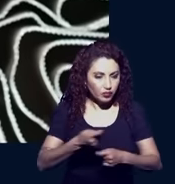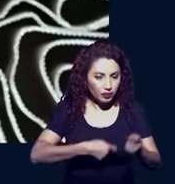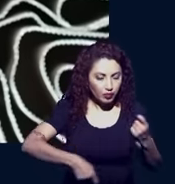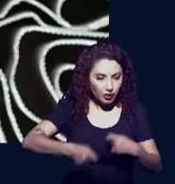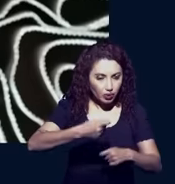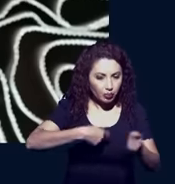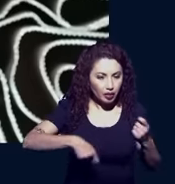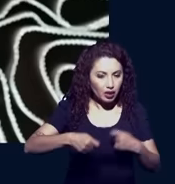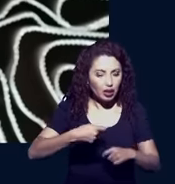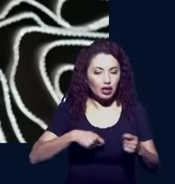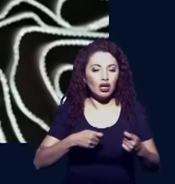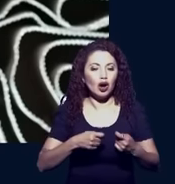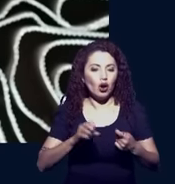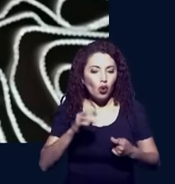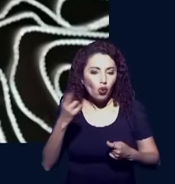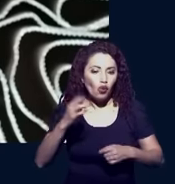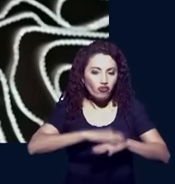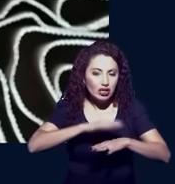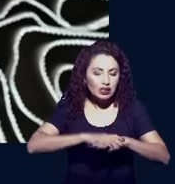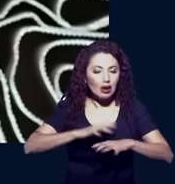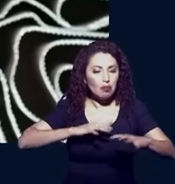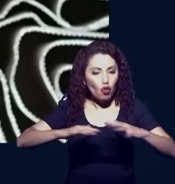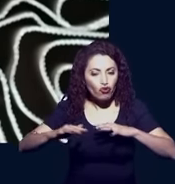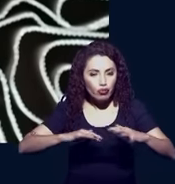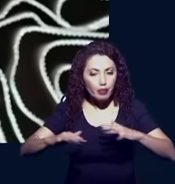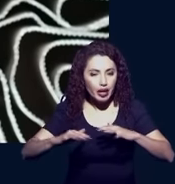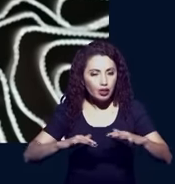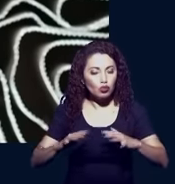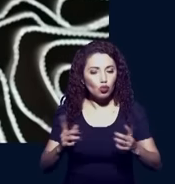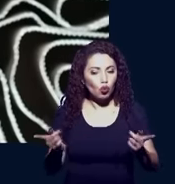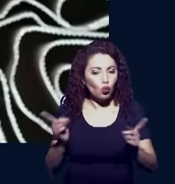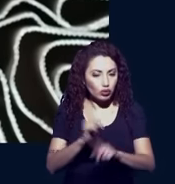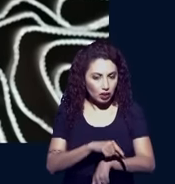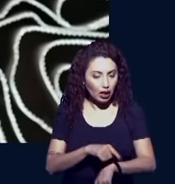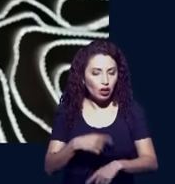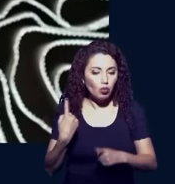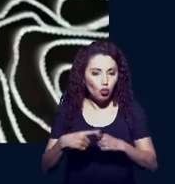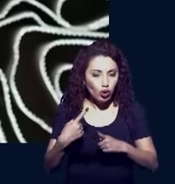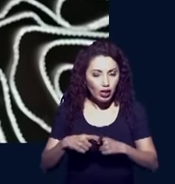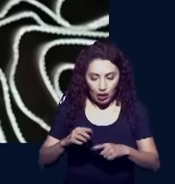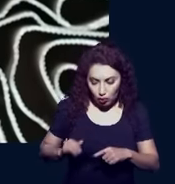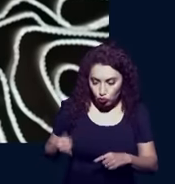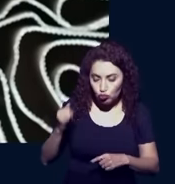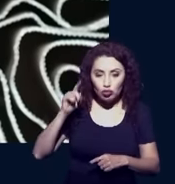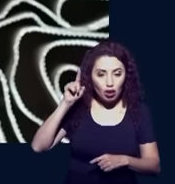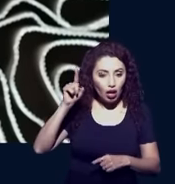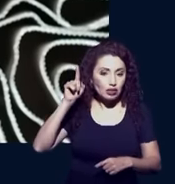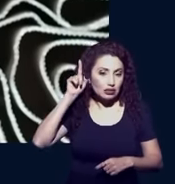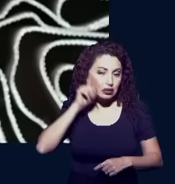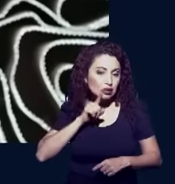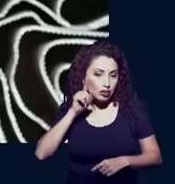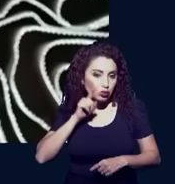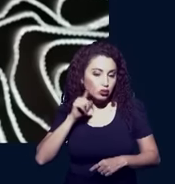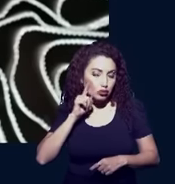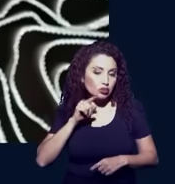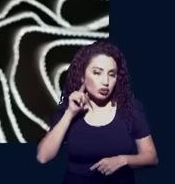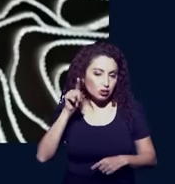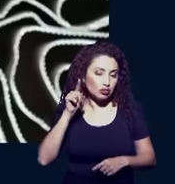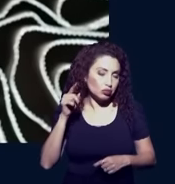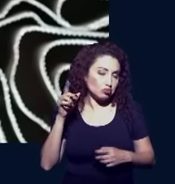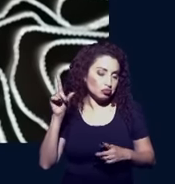eh fazer o movimento contrário até porque as taxas de juros nos Estados Unidos estão inequivocamente reais as